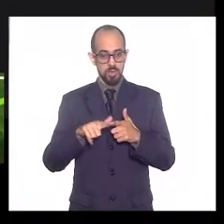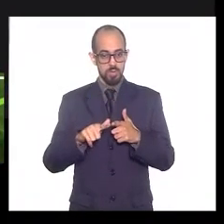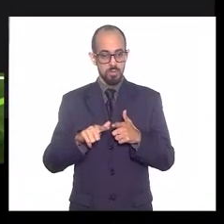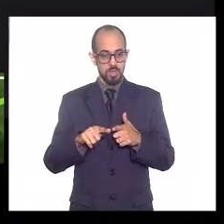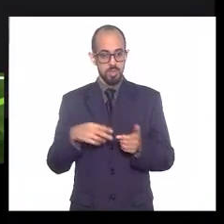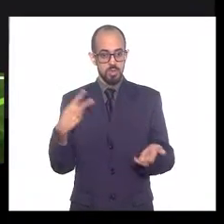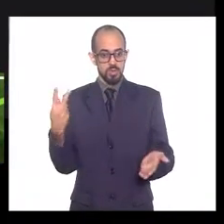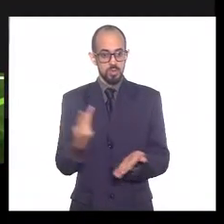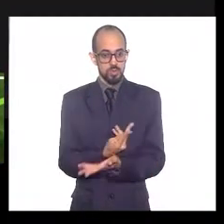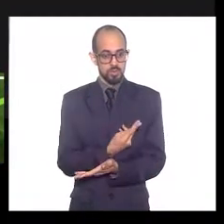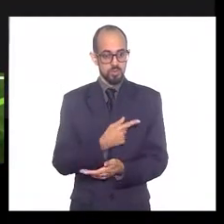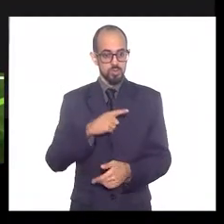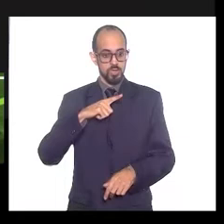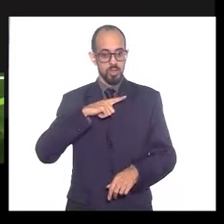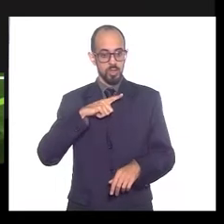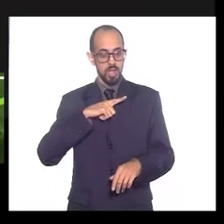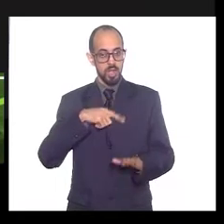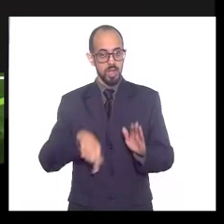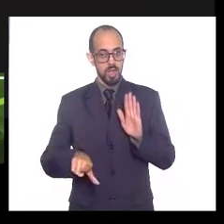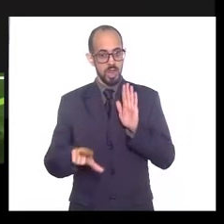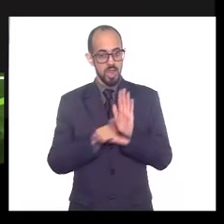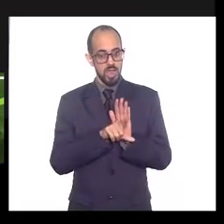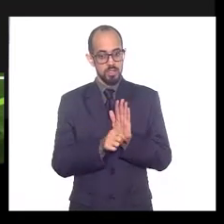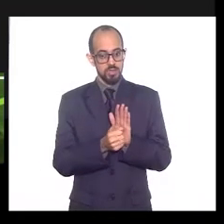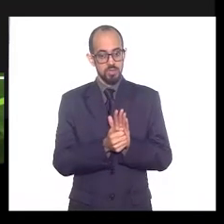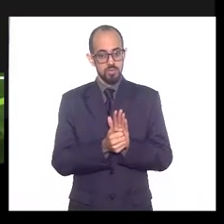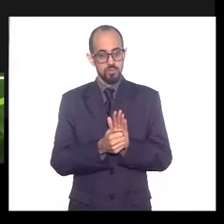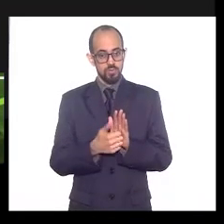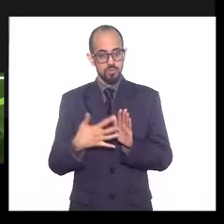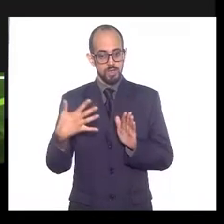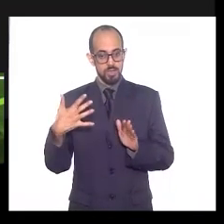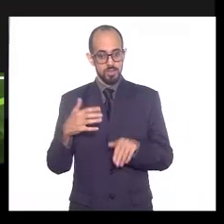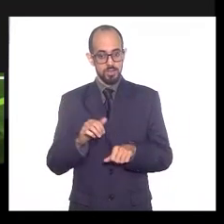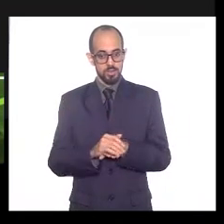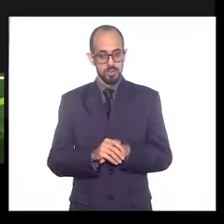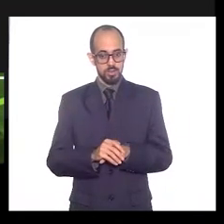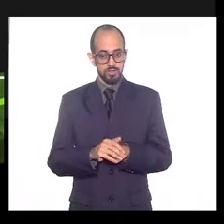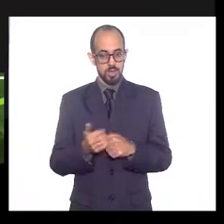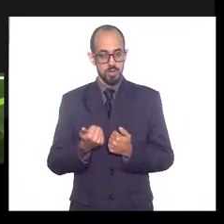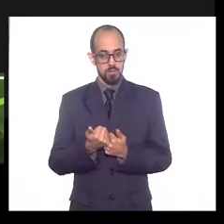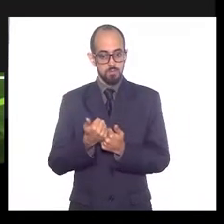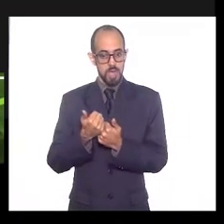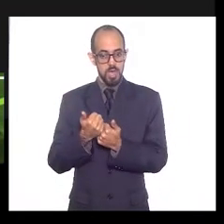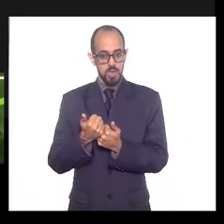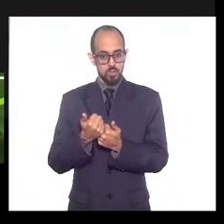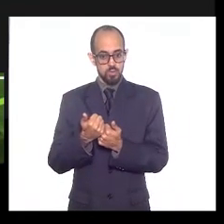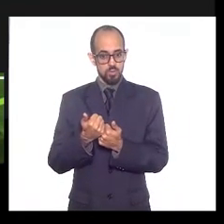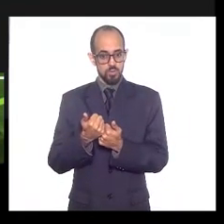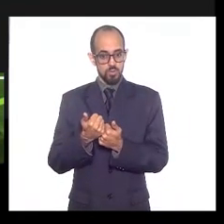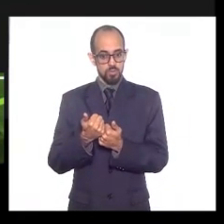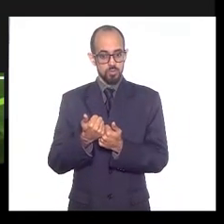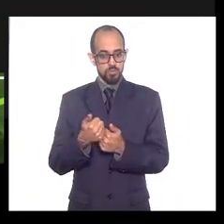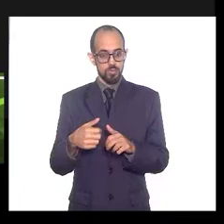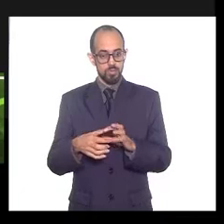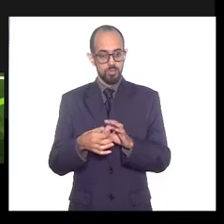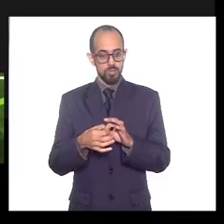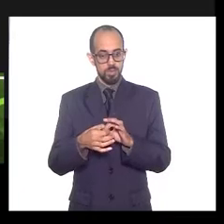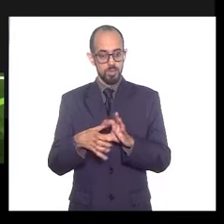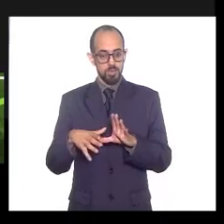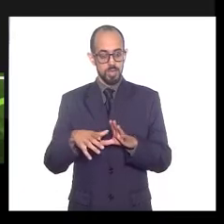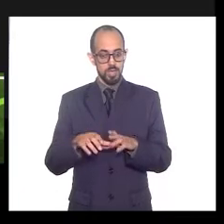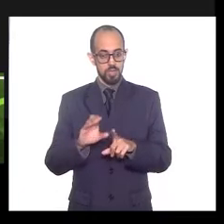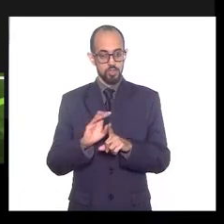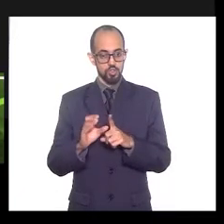e já existem leis muitas leis que amparam a liberdade de